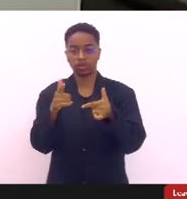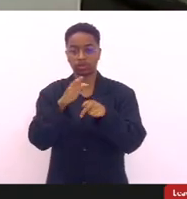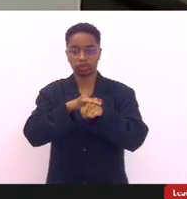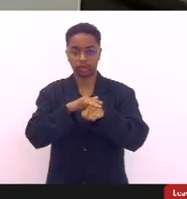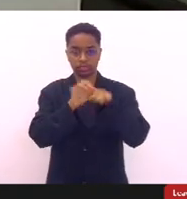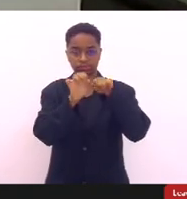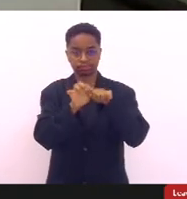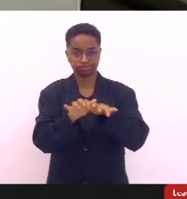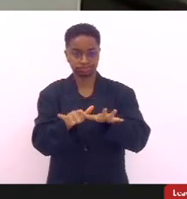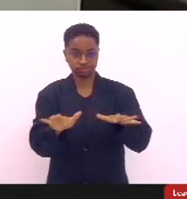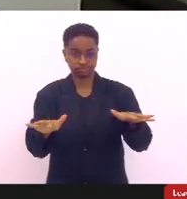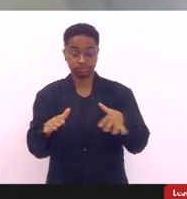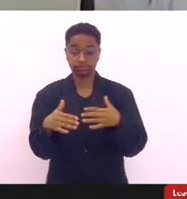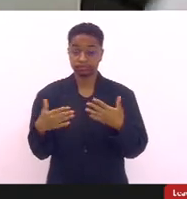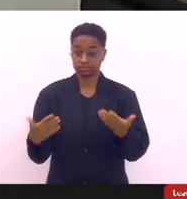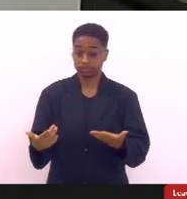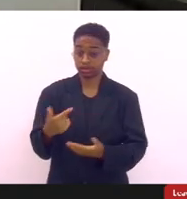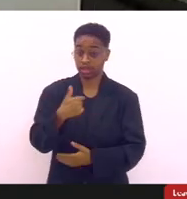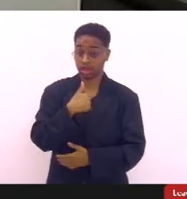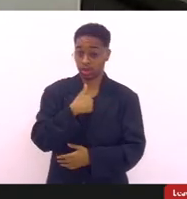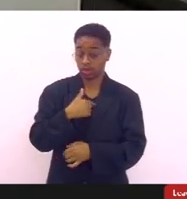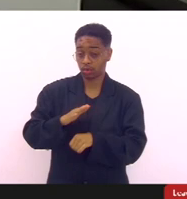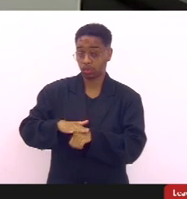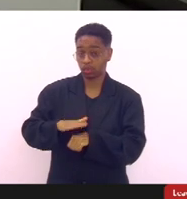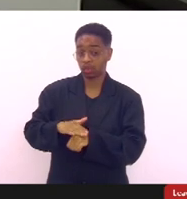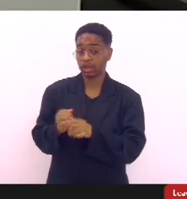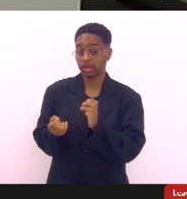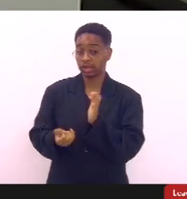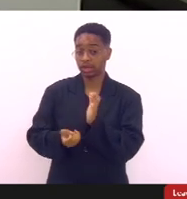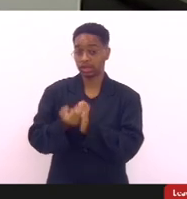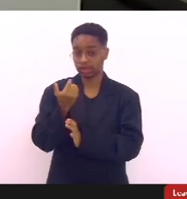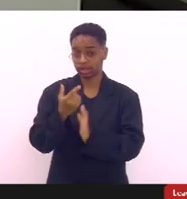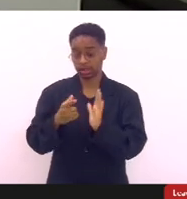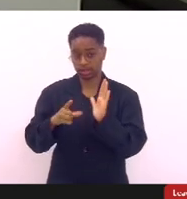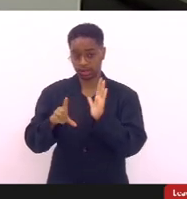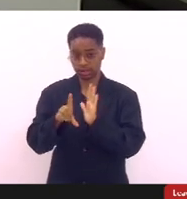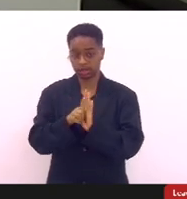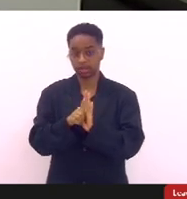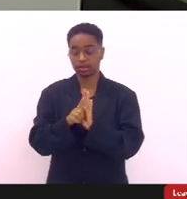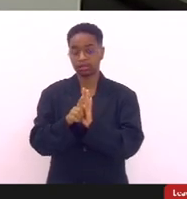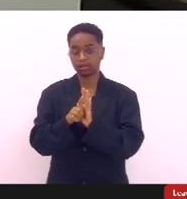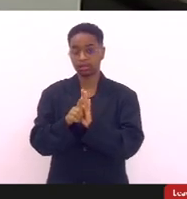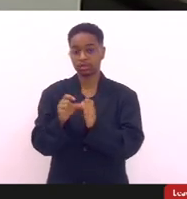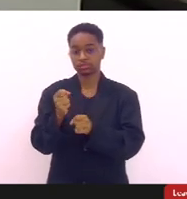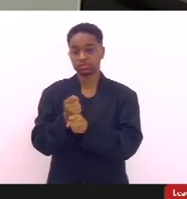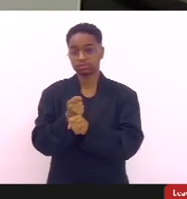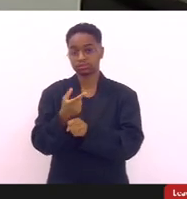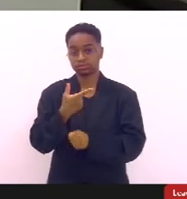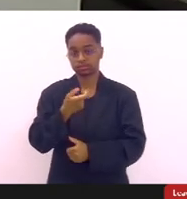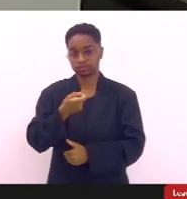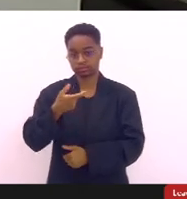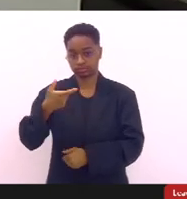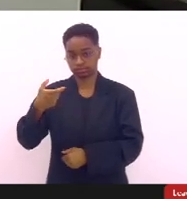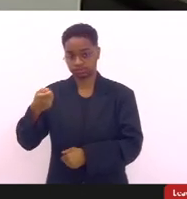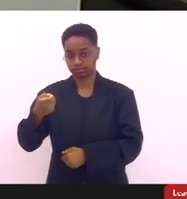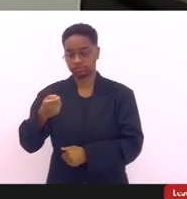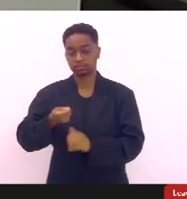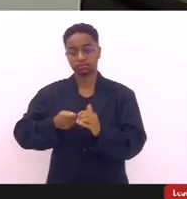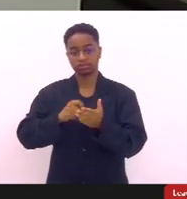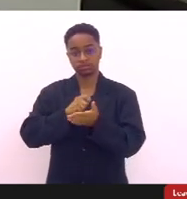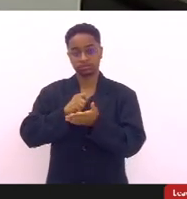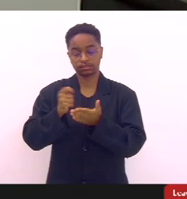infectagiosas. E eu sou autora de uma lei que é de 2020, sancionada